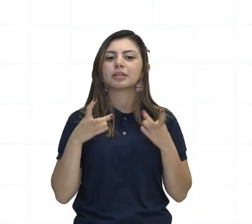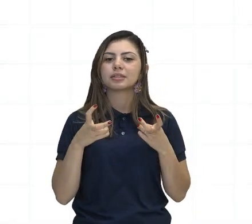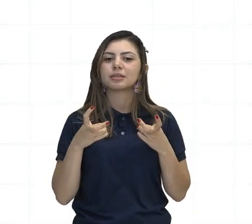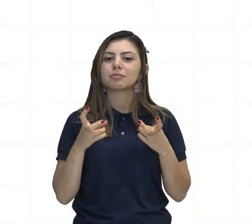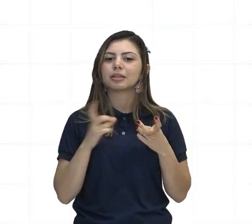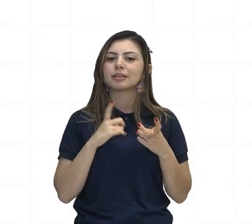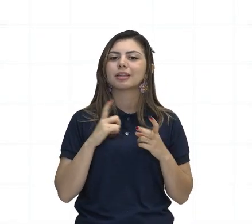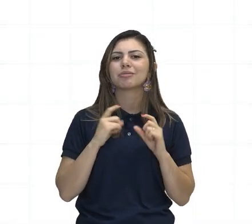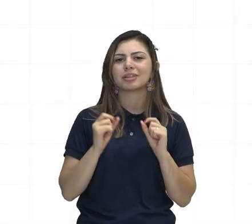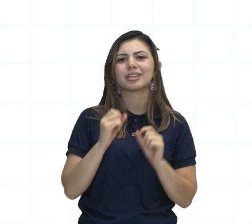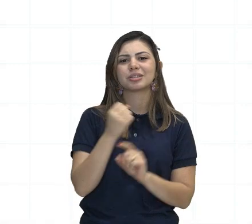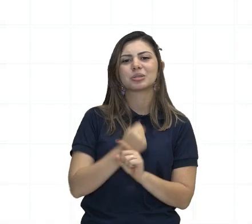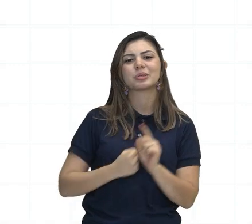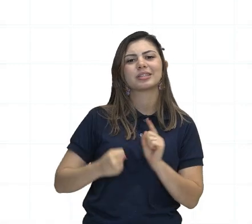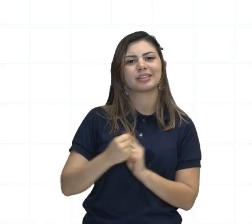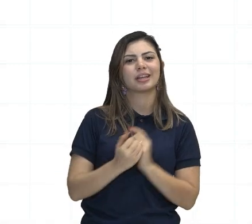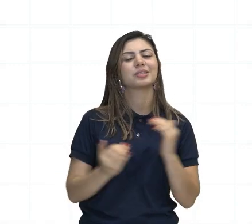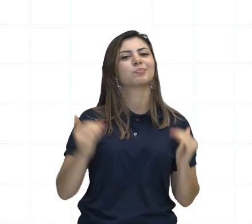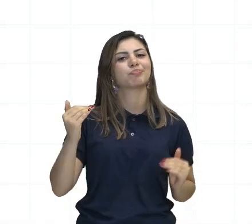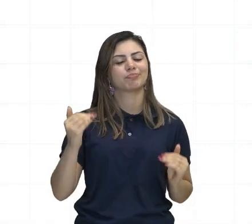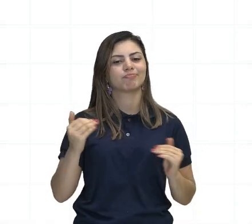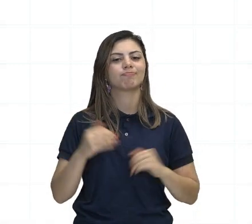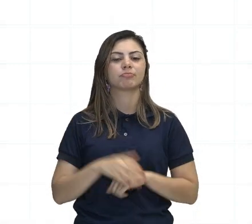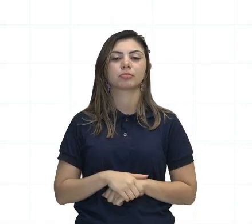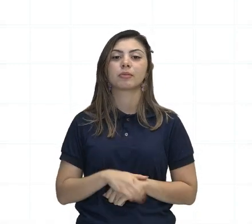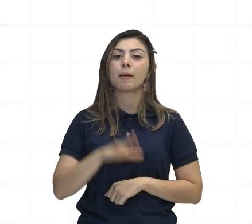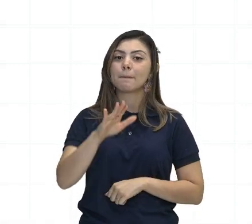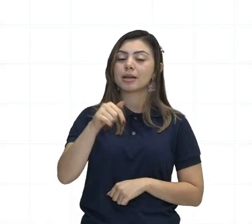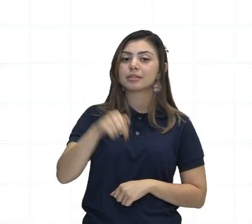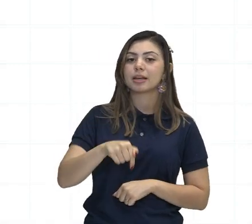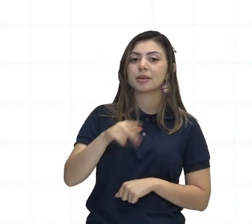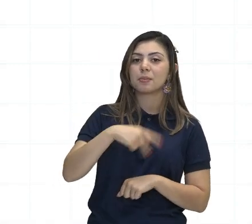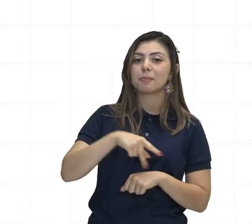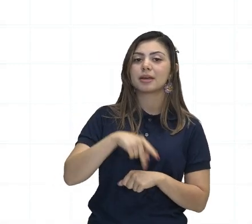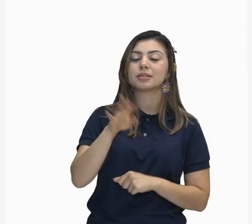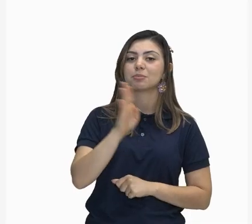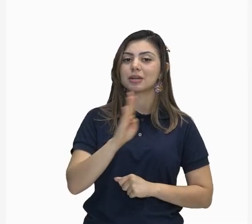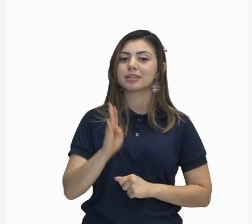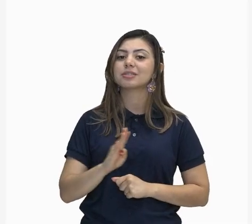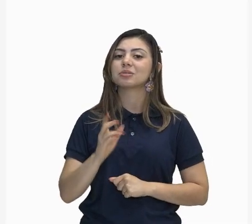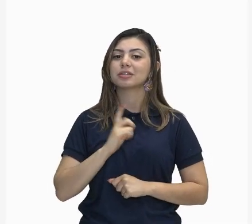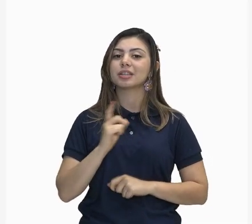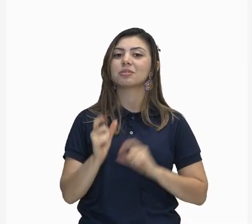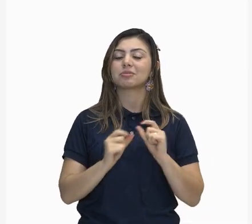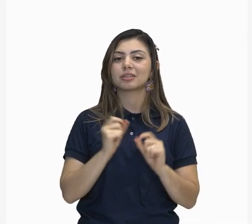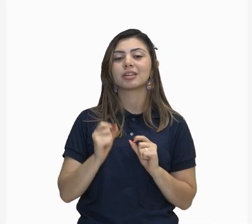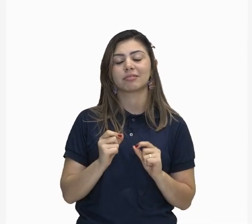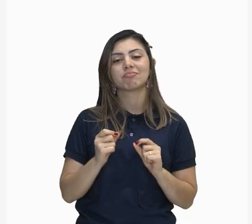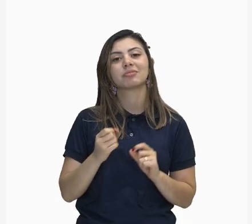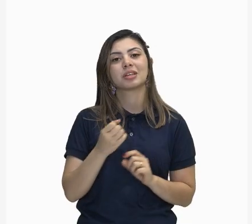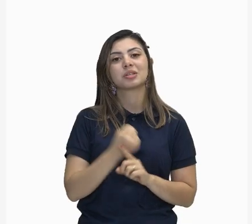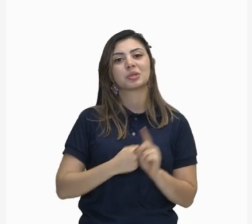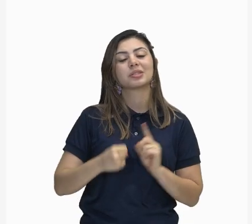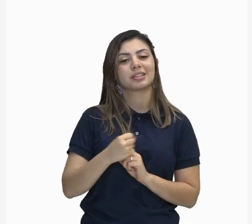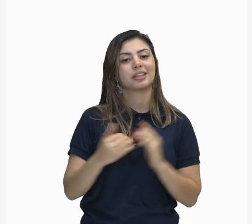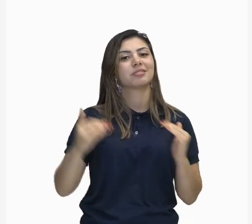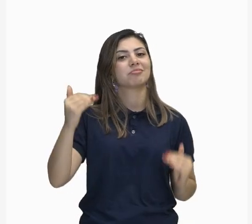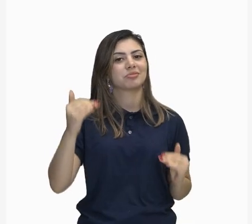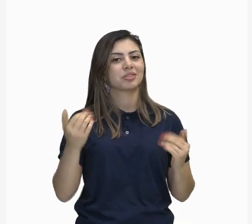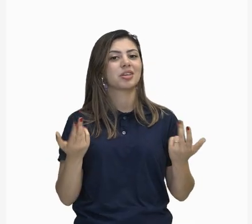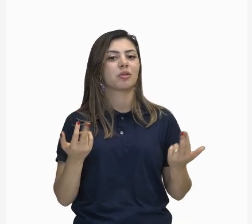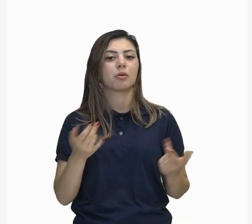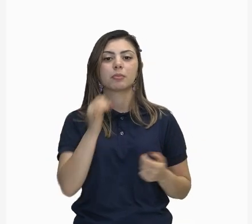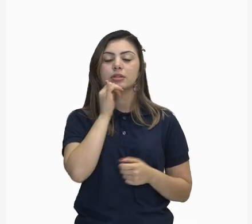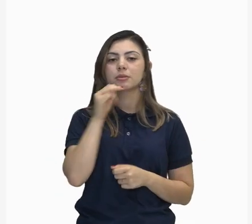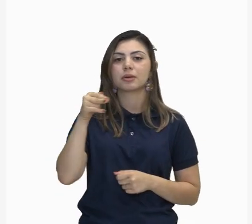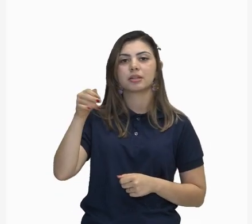essas desigualdades, tá bom? No caso do Brasil, a gente identifica essas desigualdades sociais, também identificamos, como, por exemplo, no